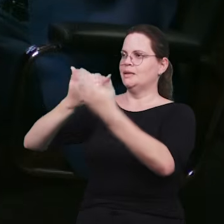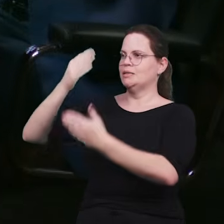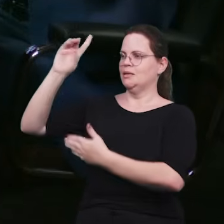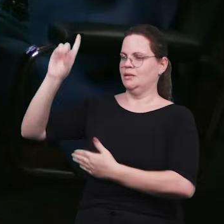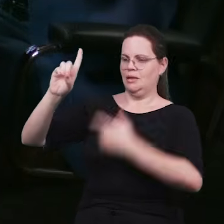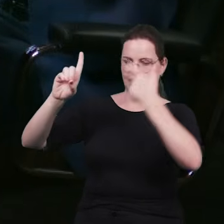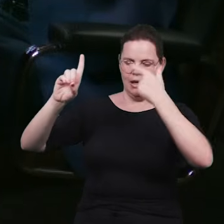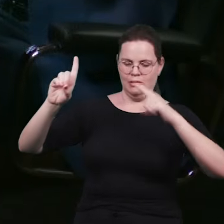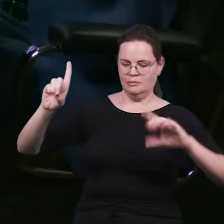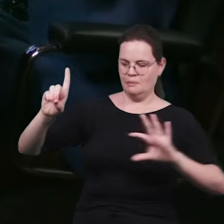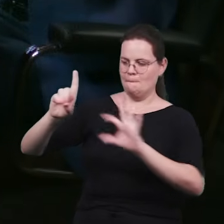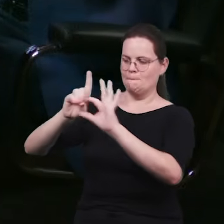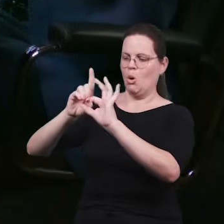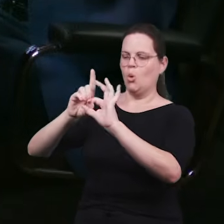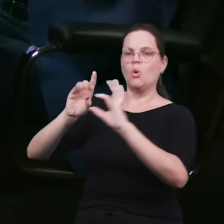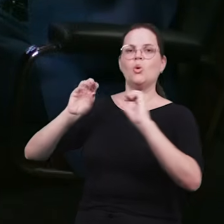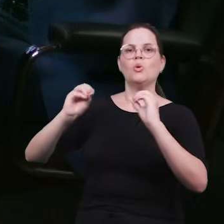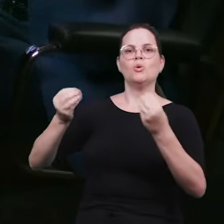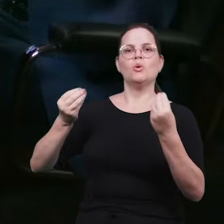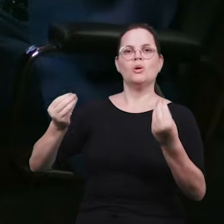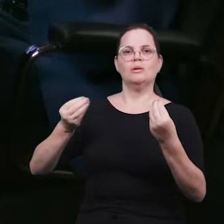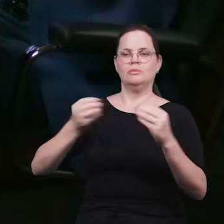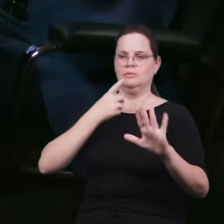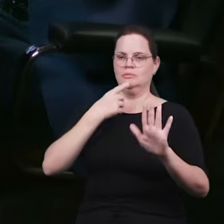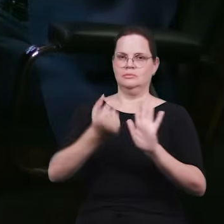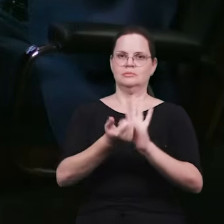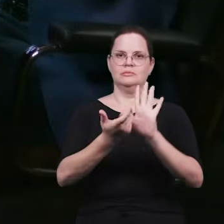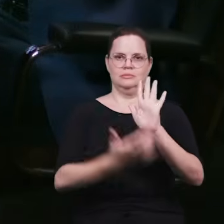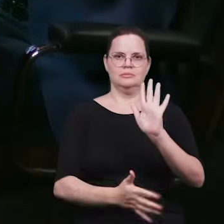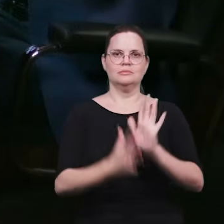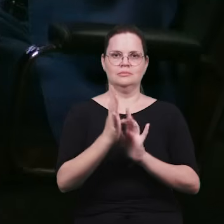através do poder do sangue de Jesus.